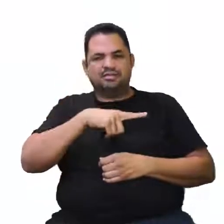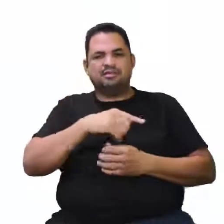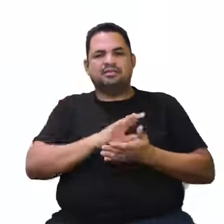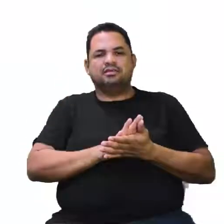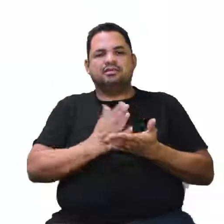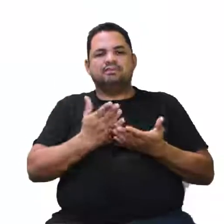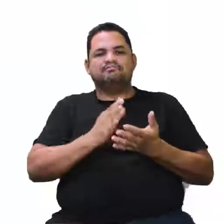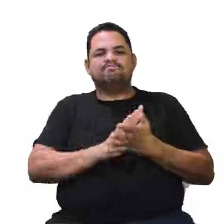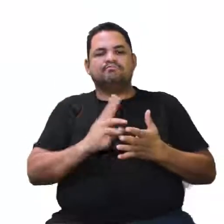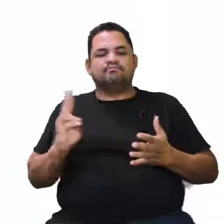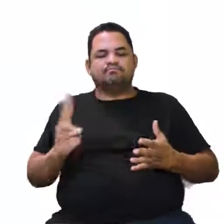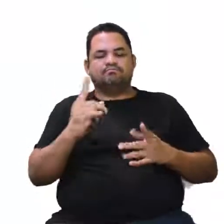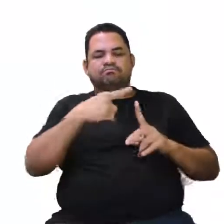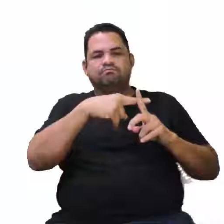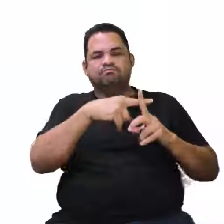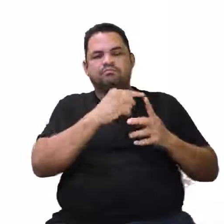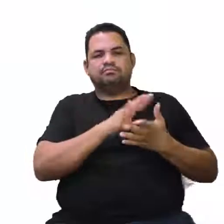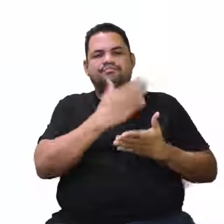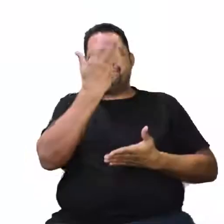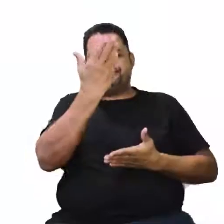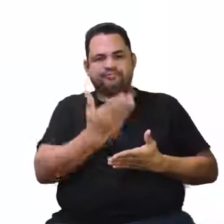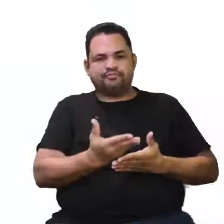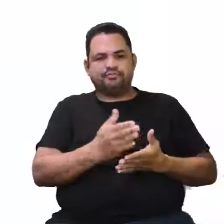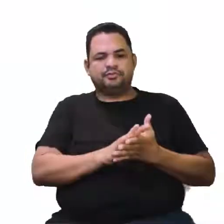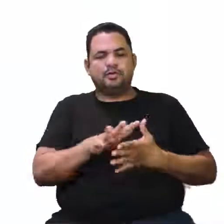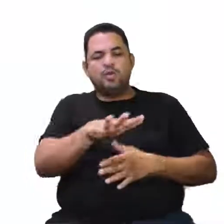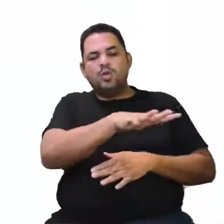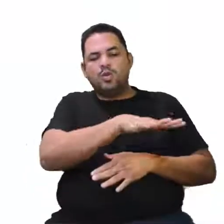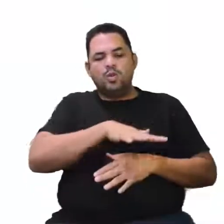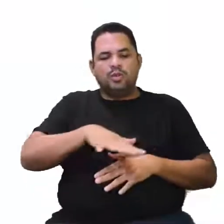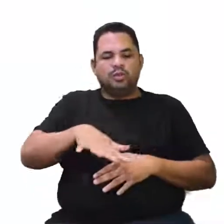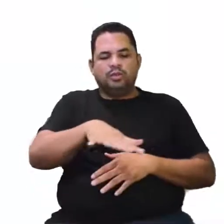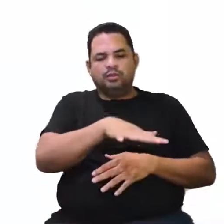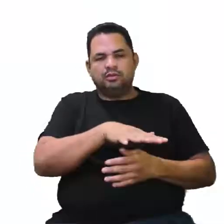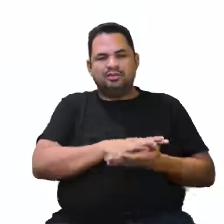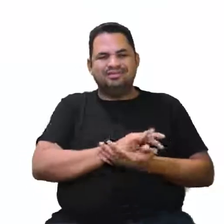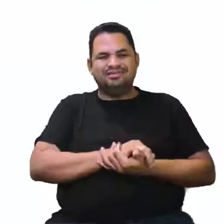eles estão muito atrelados a todos aqueles agentes, todos aqueles ambientes que a gente